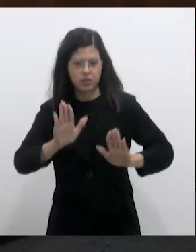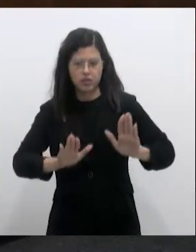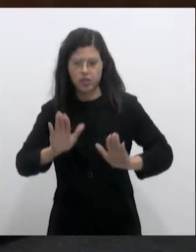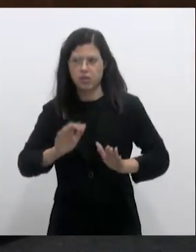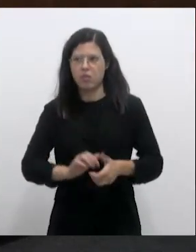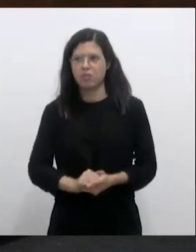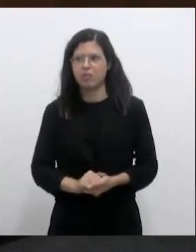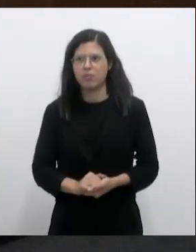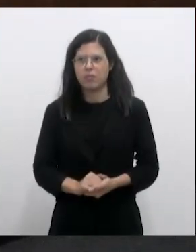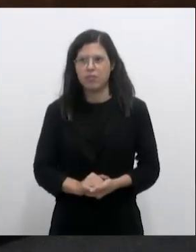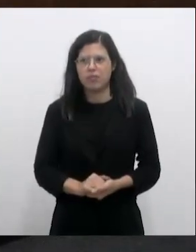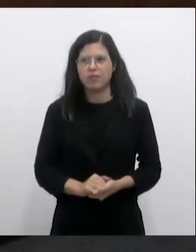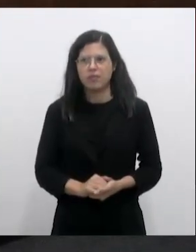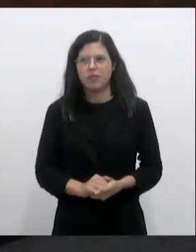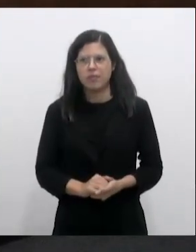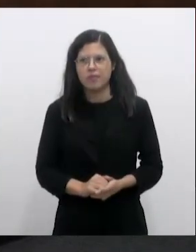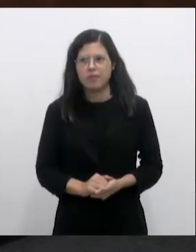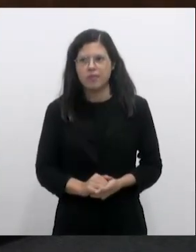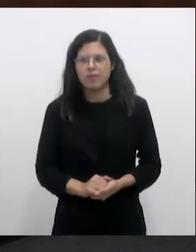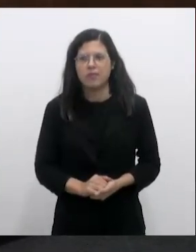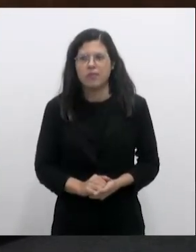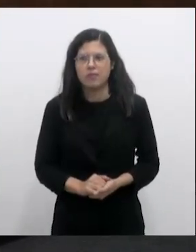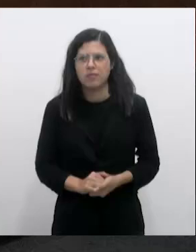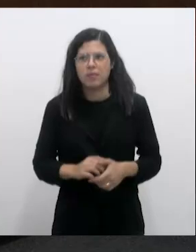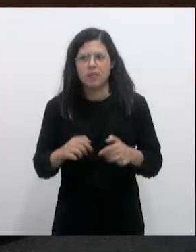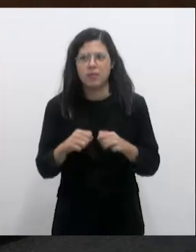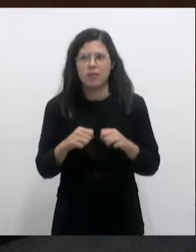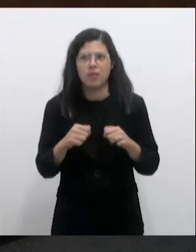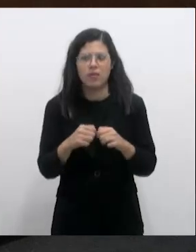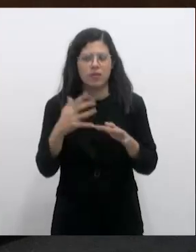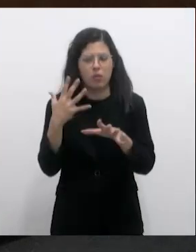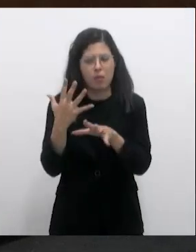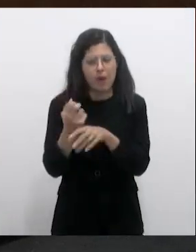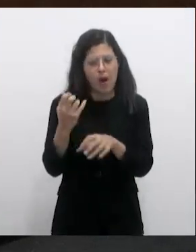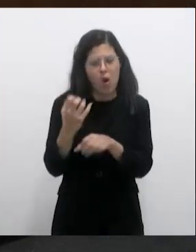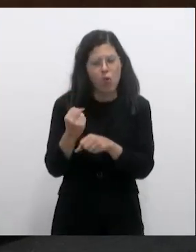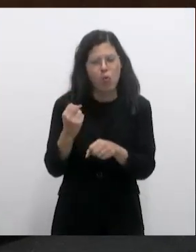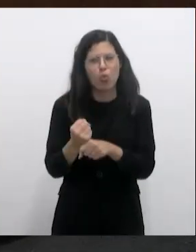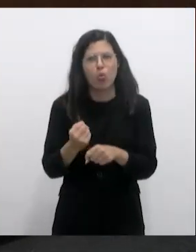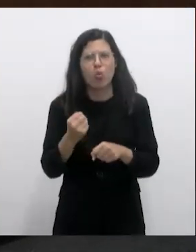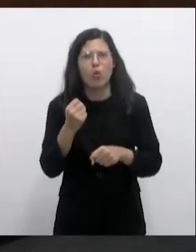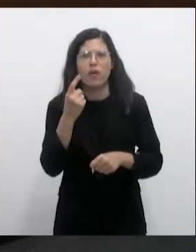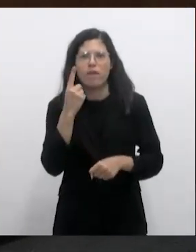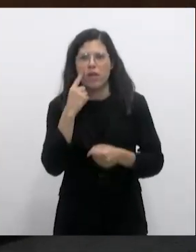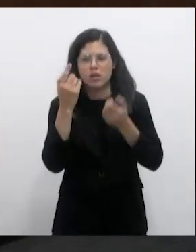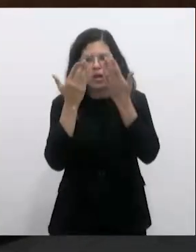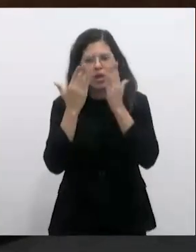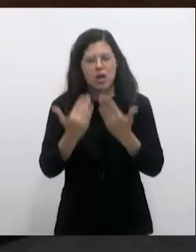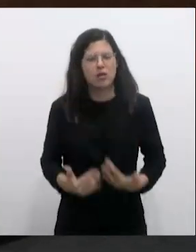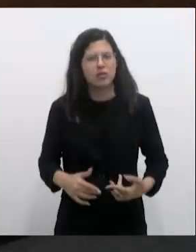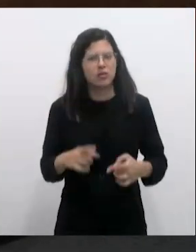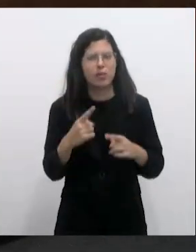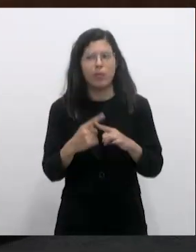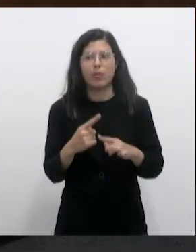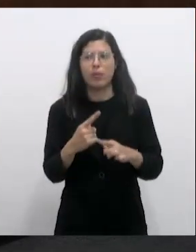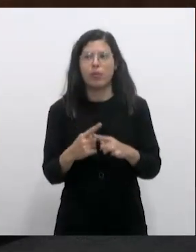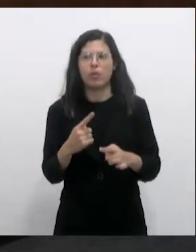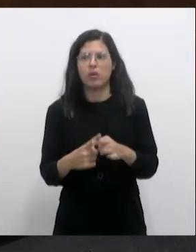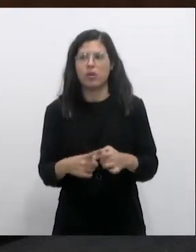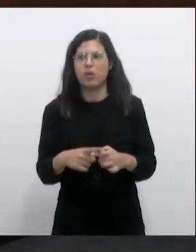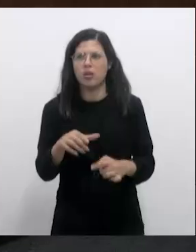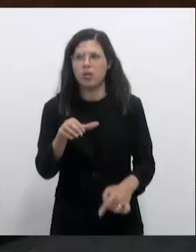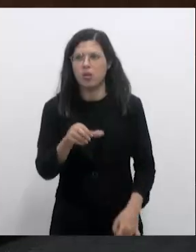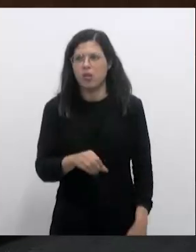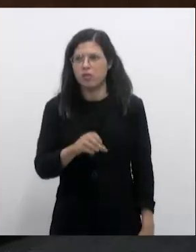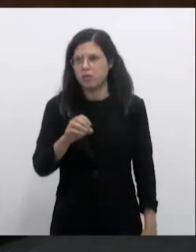licitação? Para que se faça uma conta e verifique por que